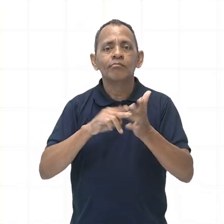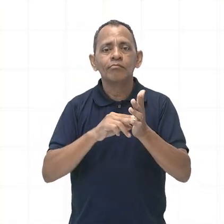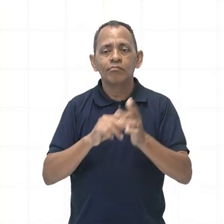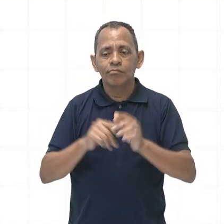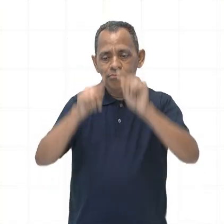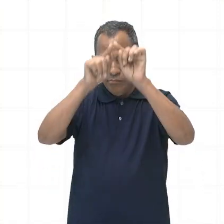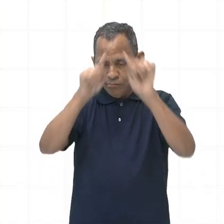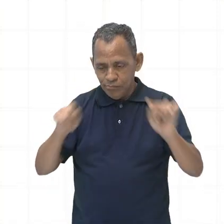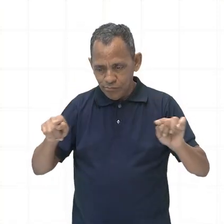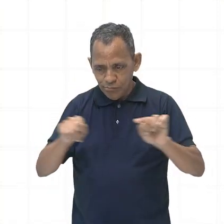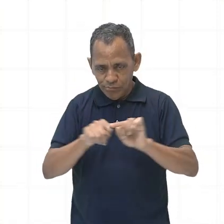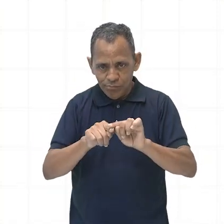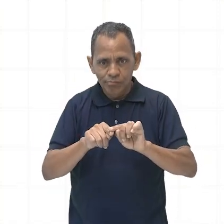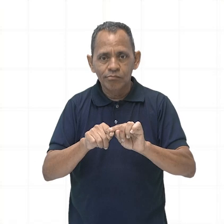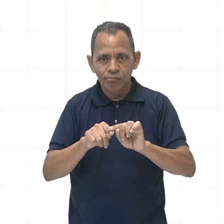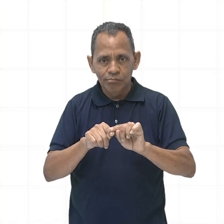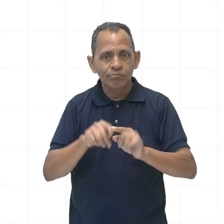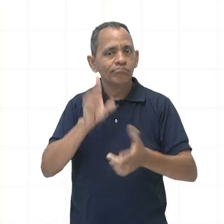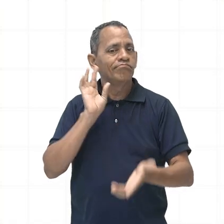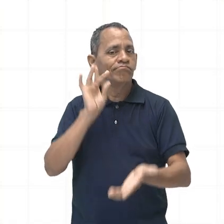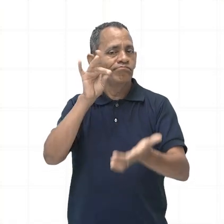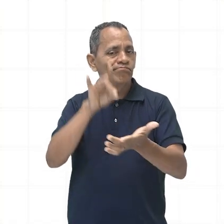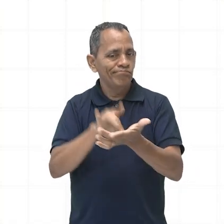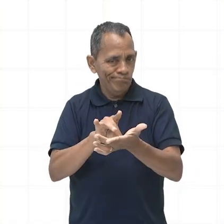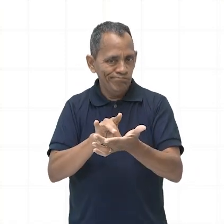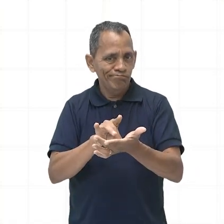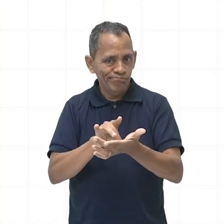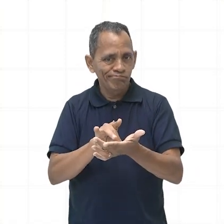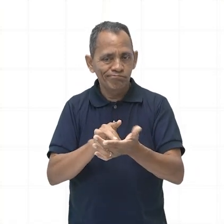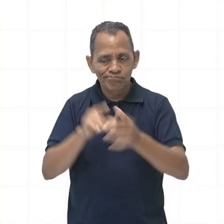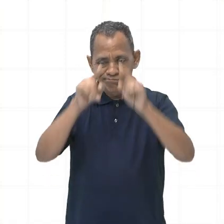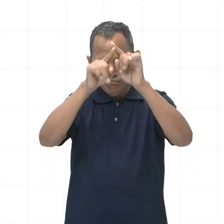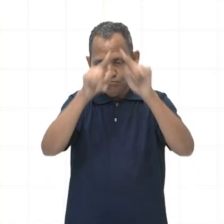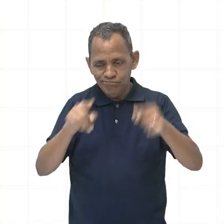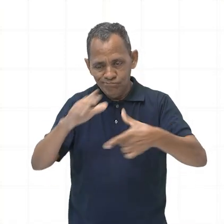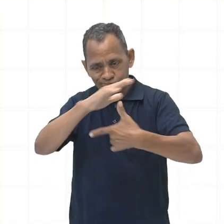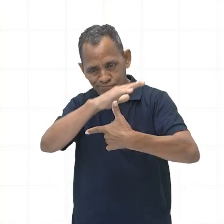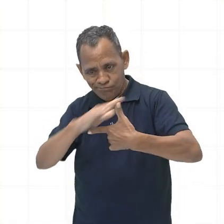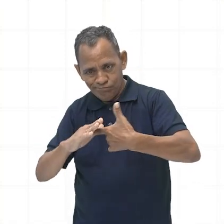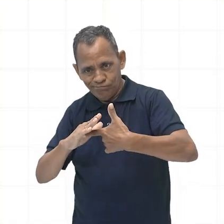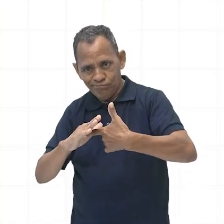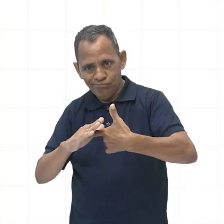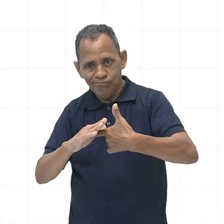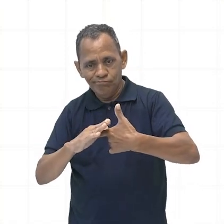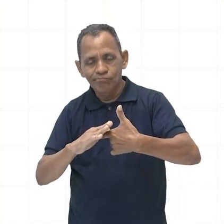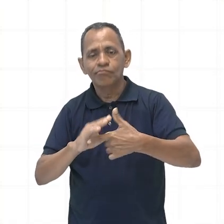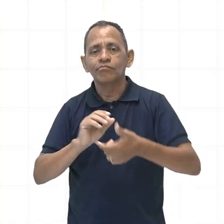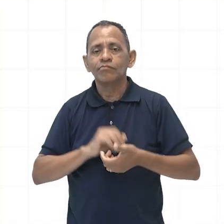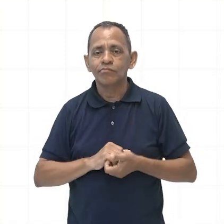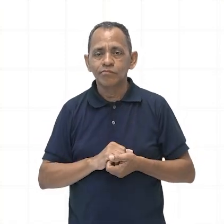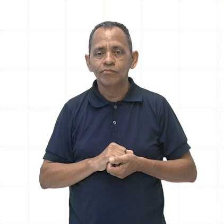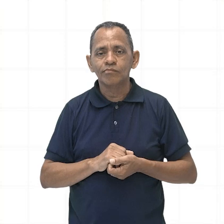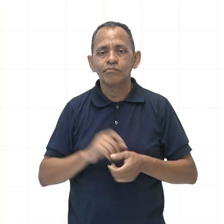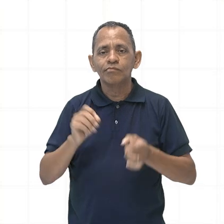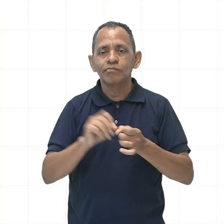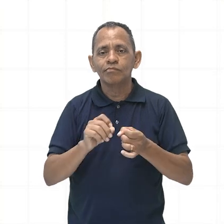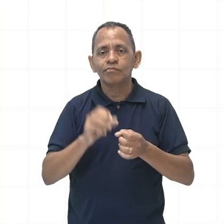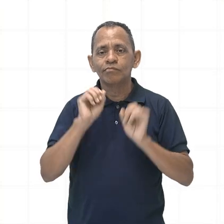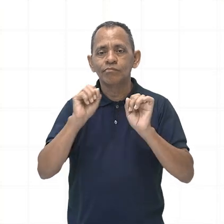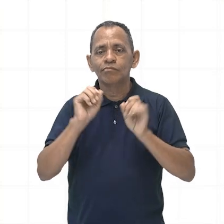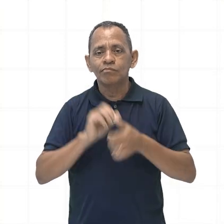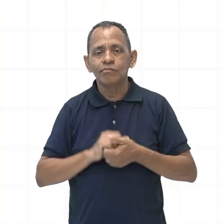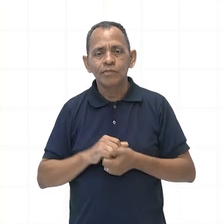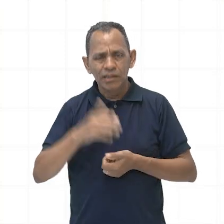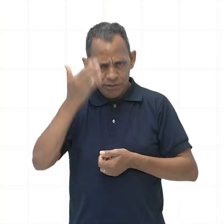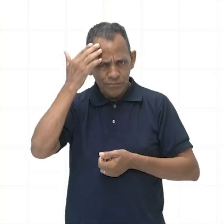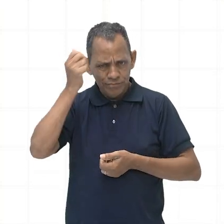3 medidas aqui, de fato, são medidas de um triângulo retângulo. Então, o que a gente vai fazer? A gente sabe quem é a